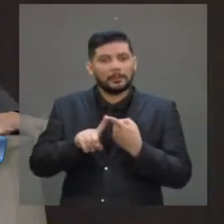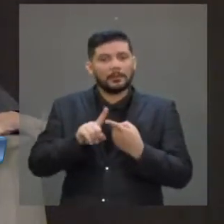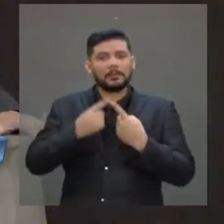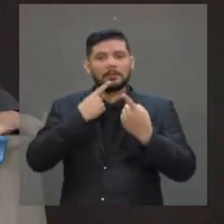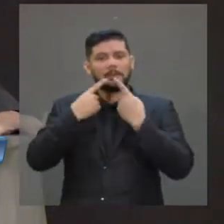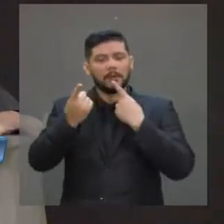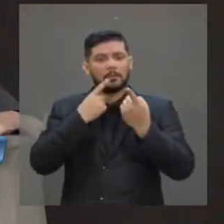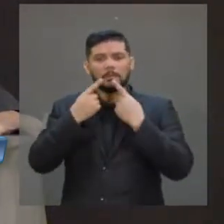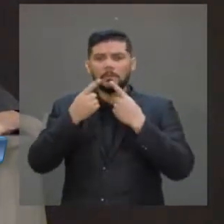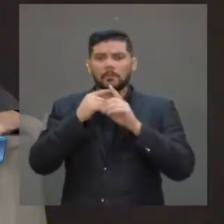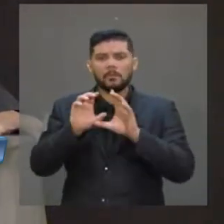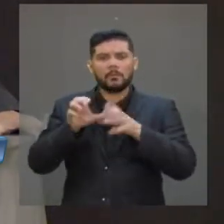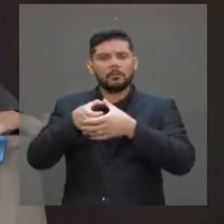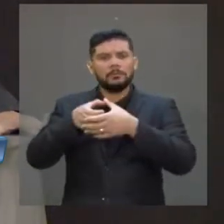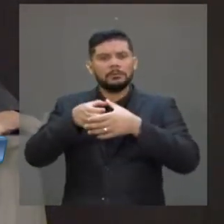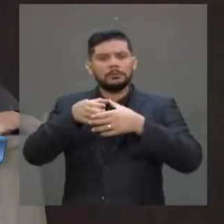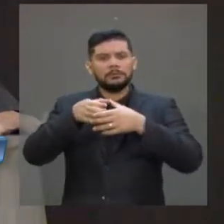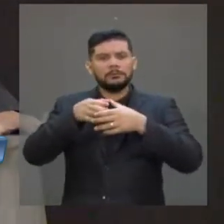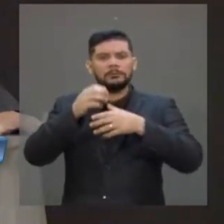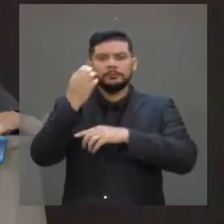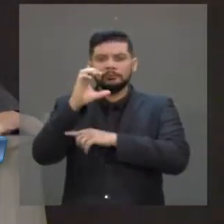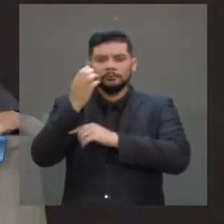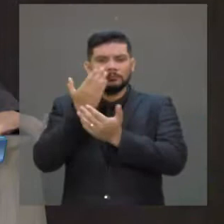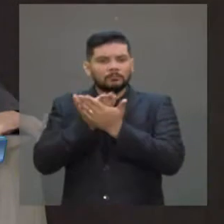comunidade científica e com a comunidade